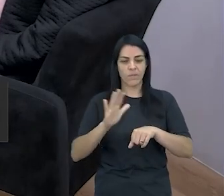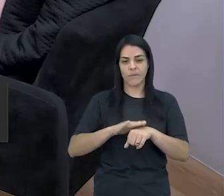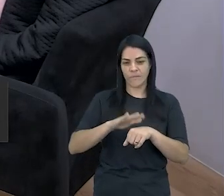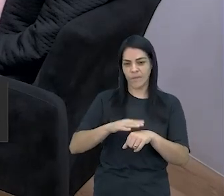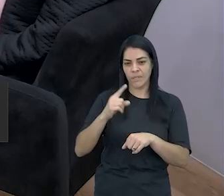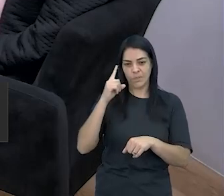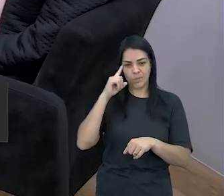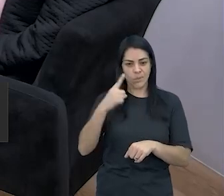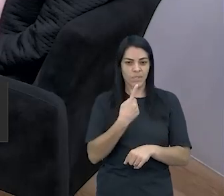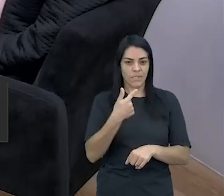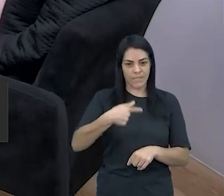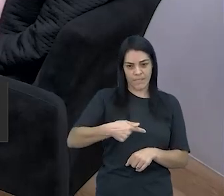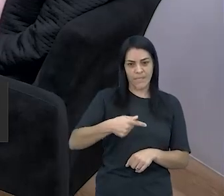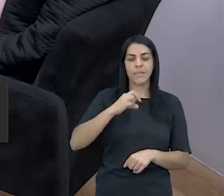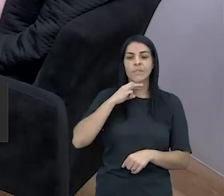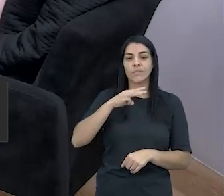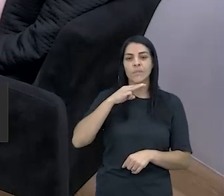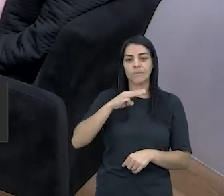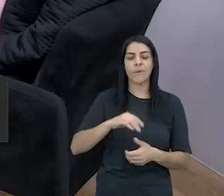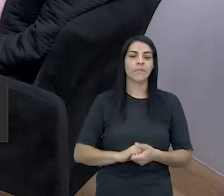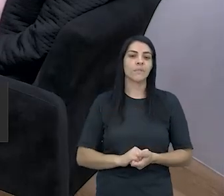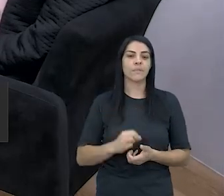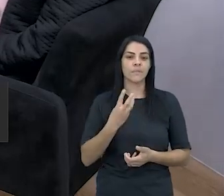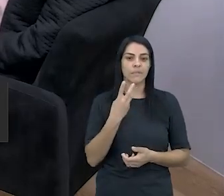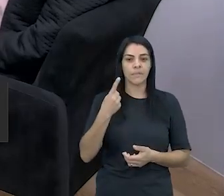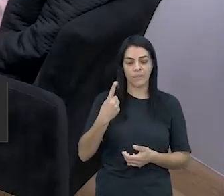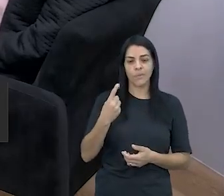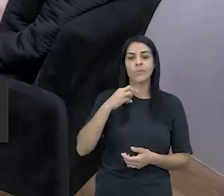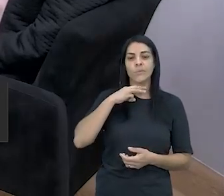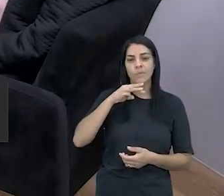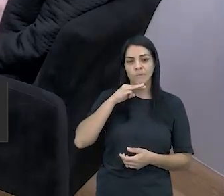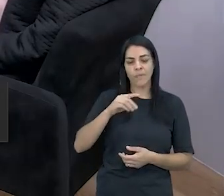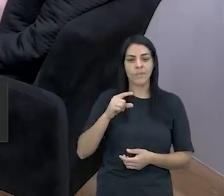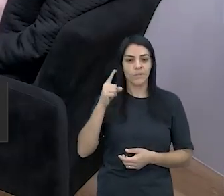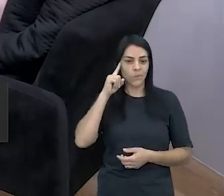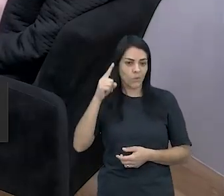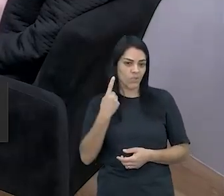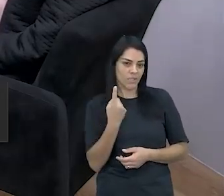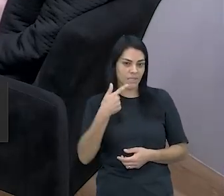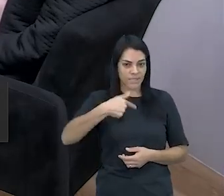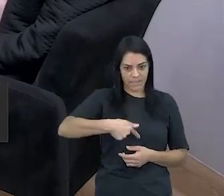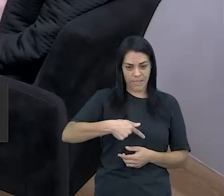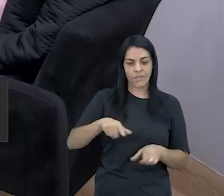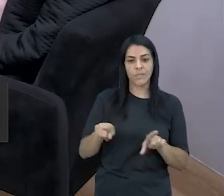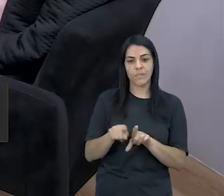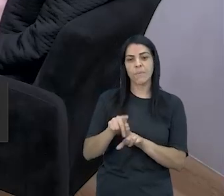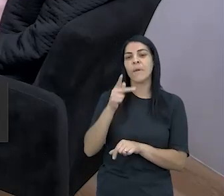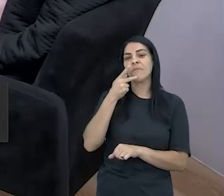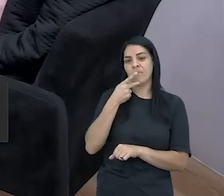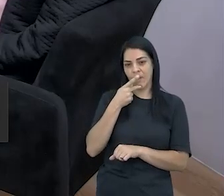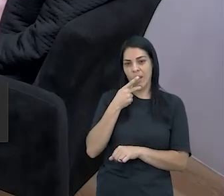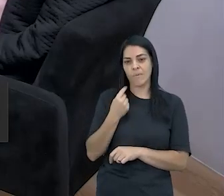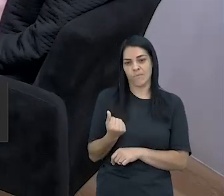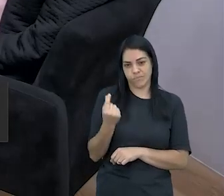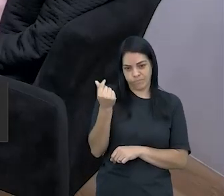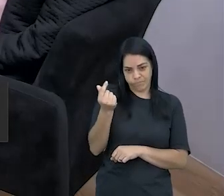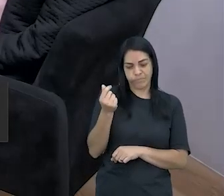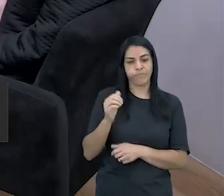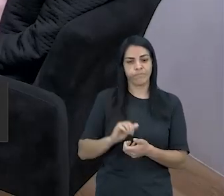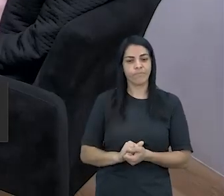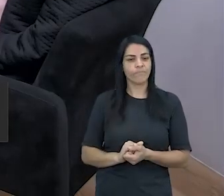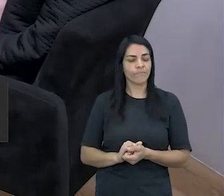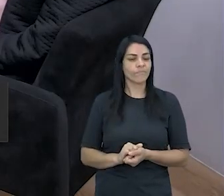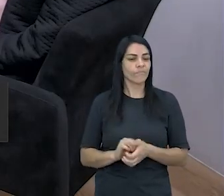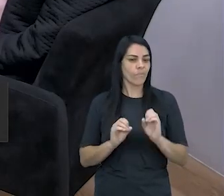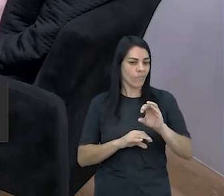março, 24 de março e 31 de março. No dia 17 nós falamos de educação financeira. E a educação financeira